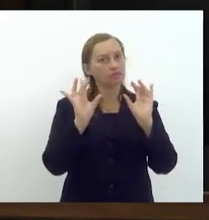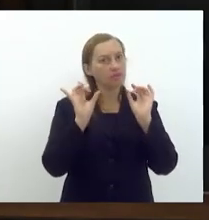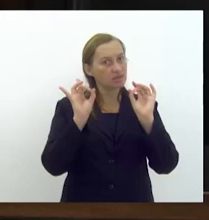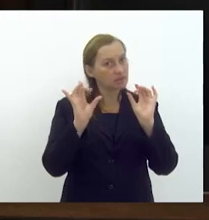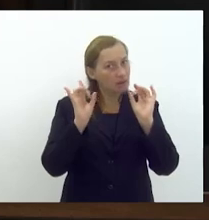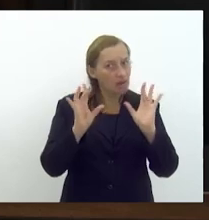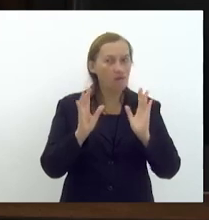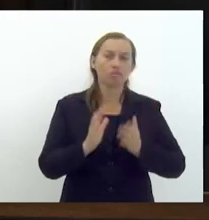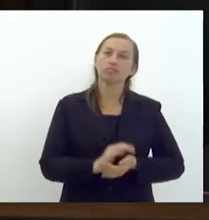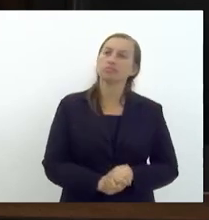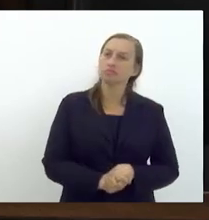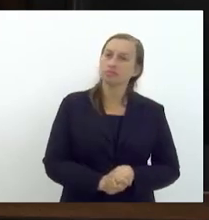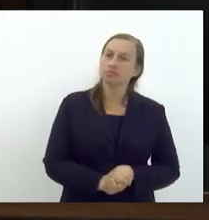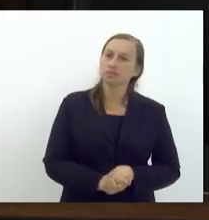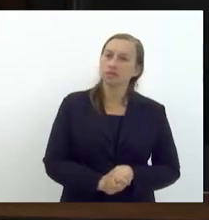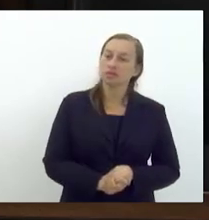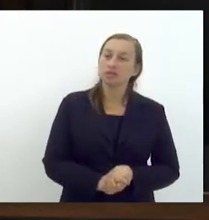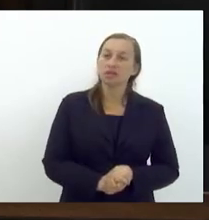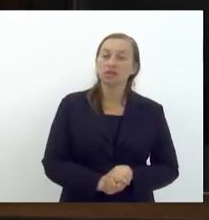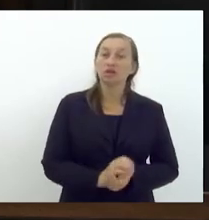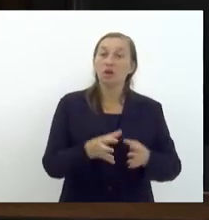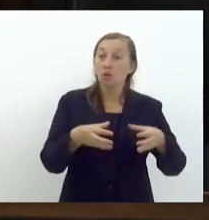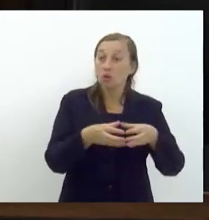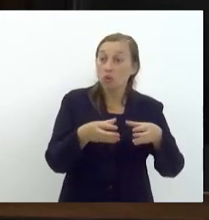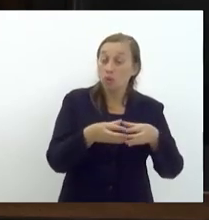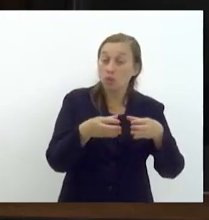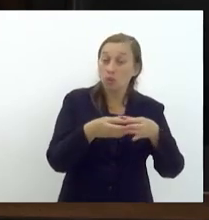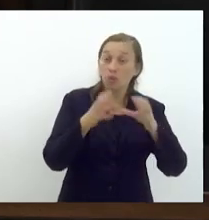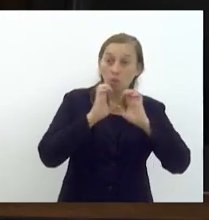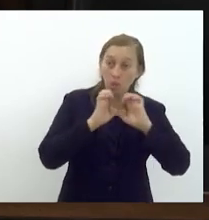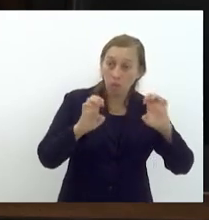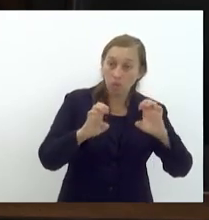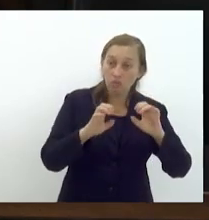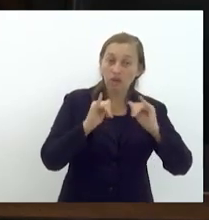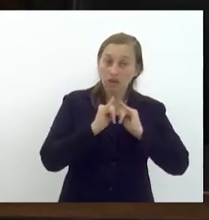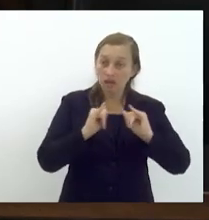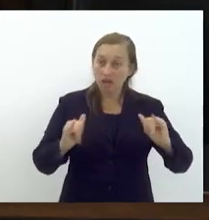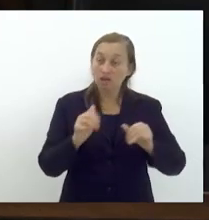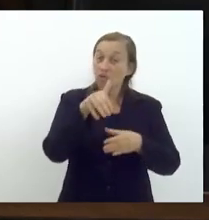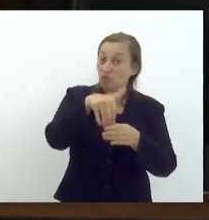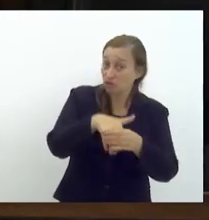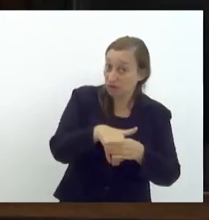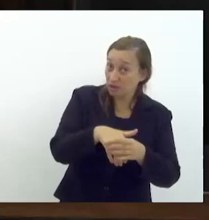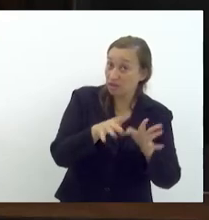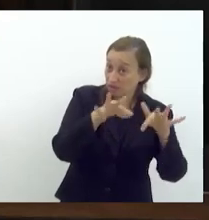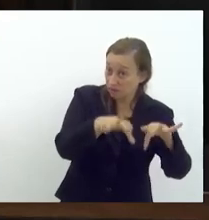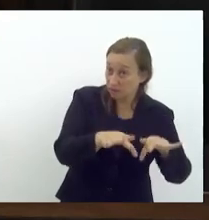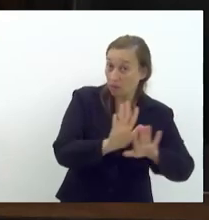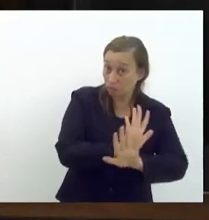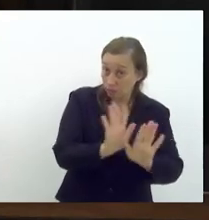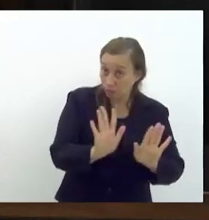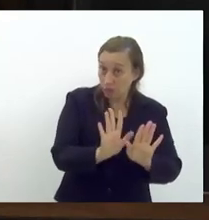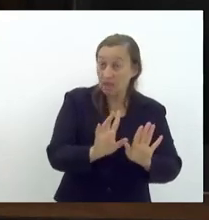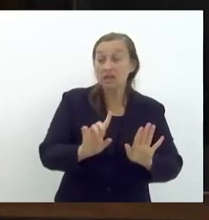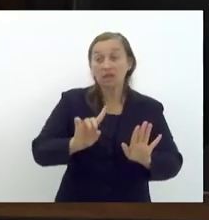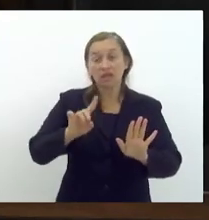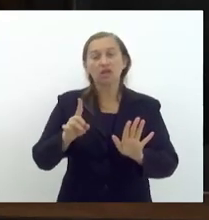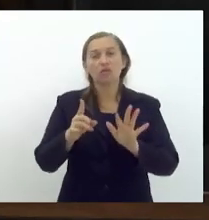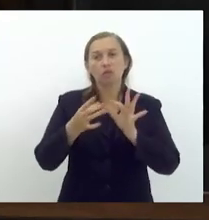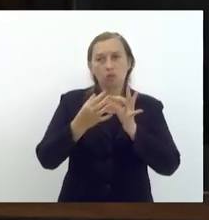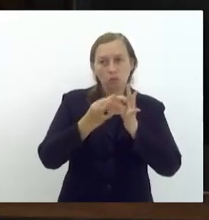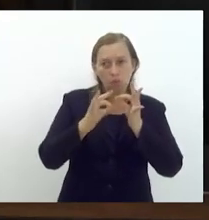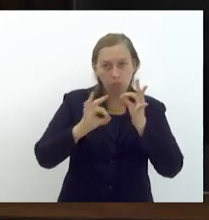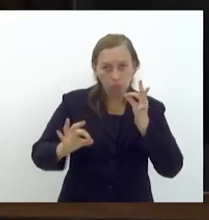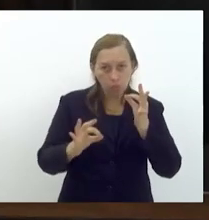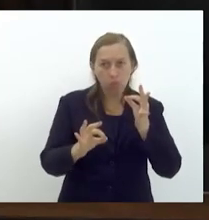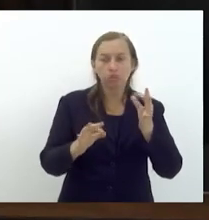bancada evangélica que a gente pudesse fazer a declaração ao final uma vez que a bancada aqui é um pouco extensa